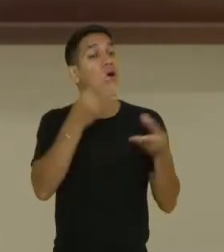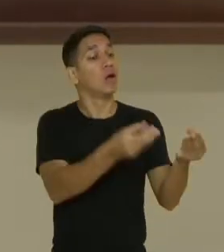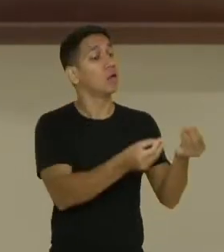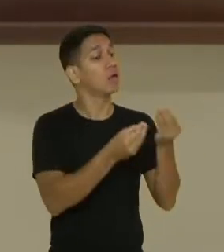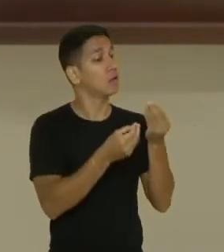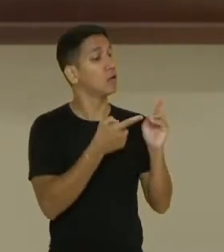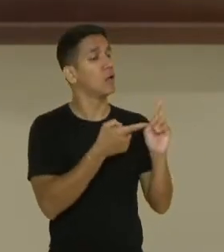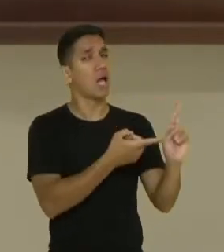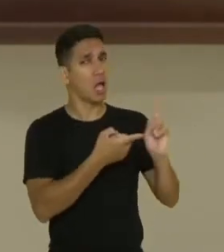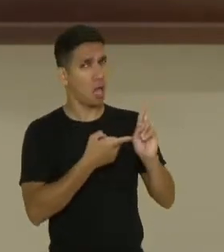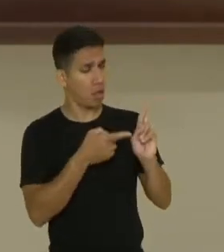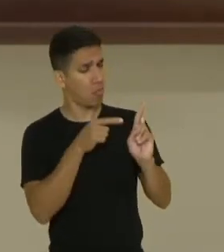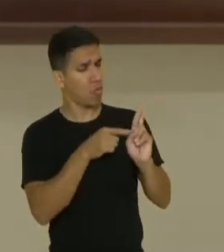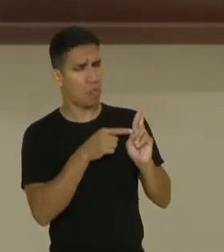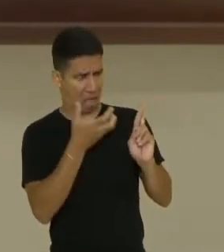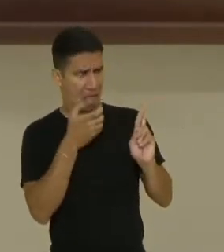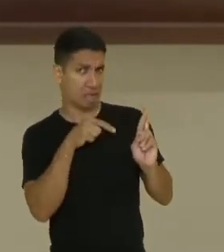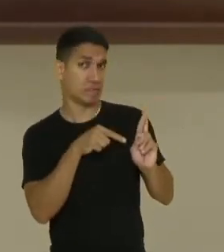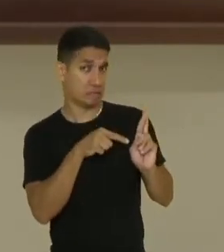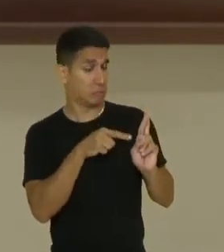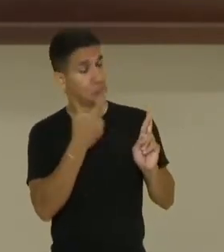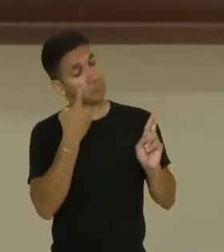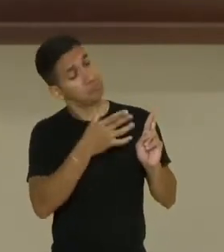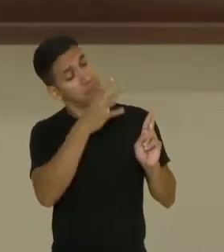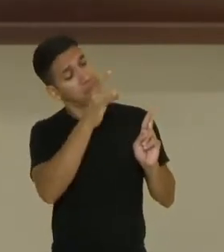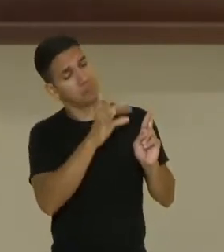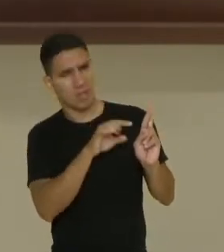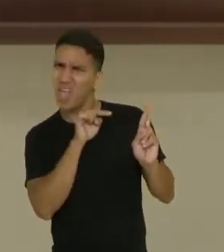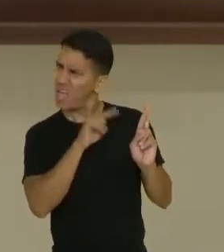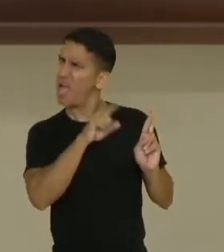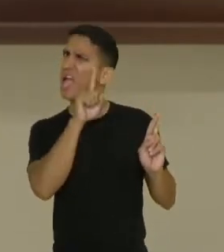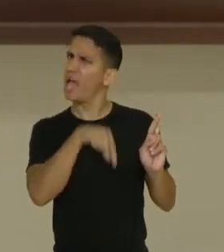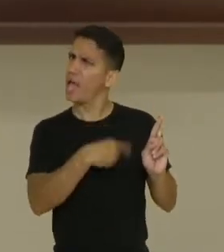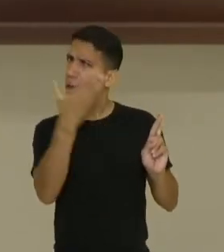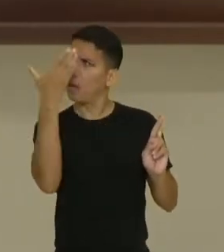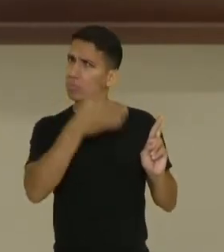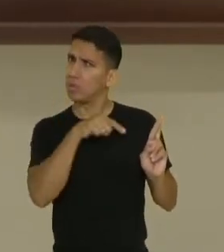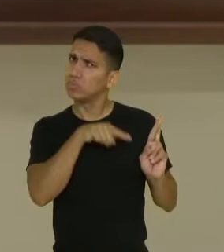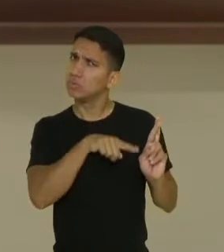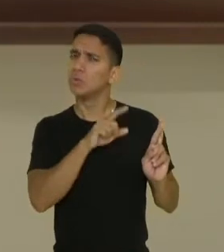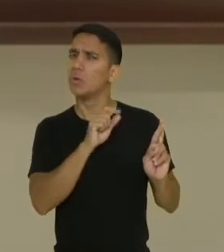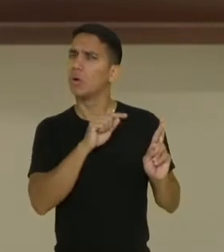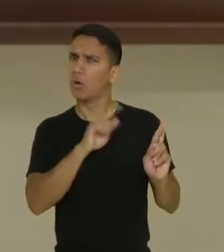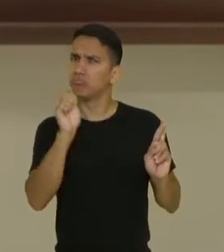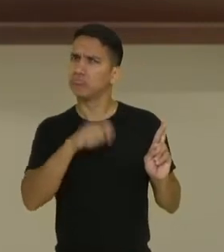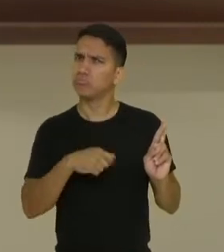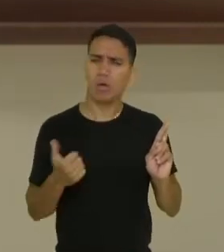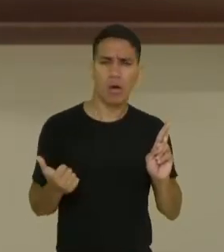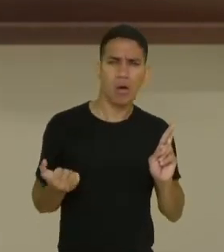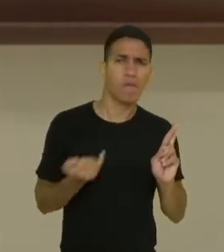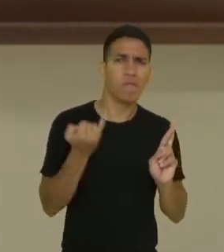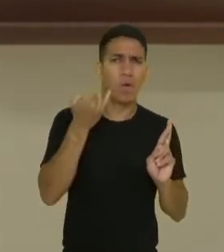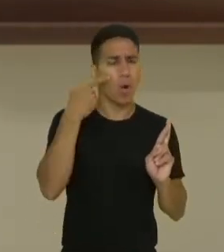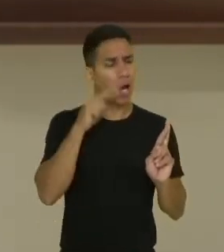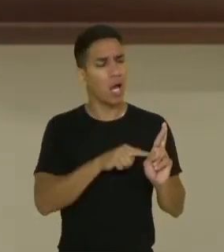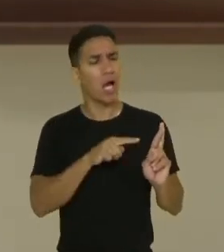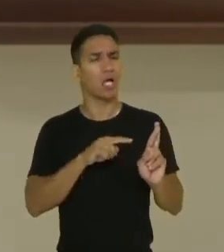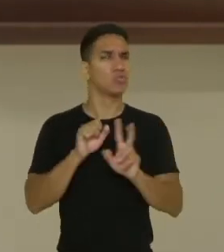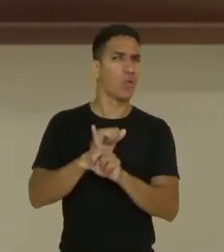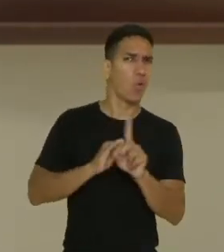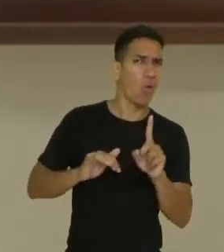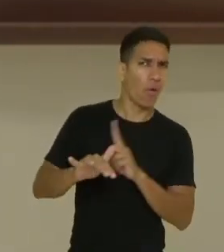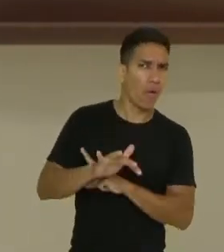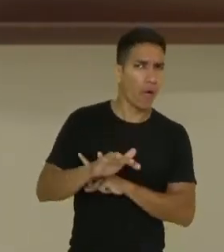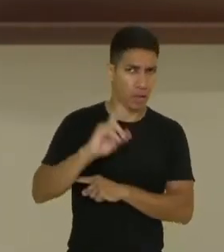assim: Mas será que é isso mesmo, né? Será que essas respostas são válidas para a nossa sociedade agora? Será que a gente não